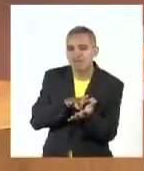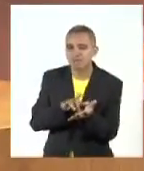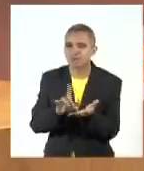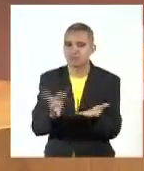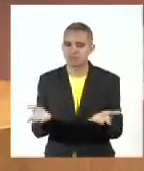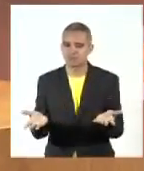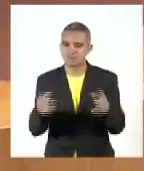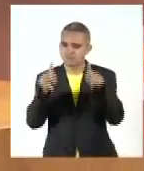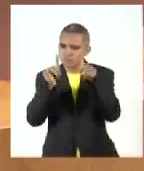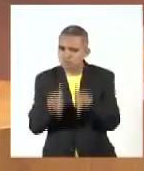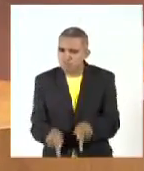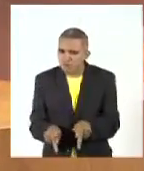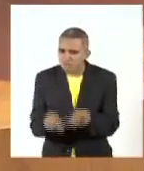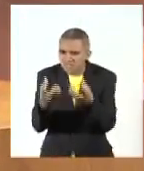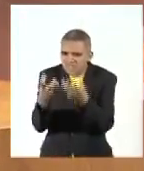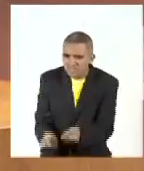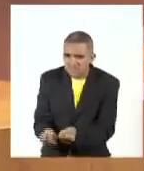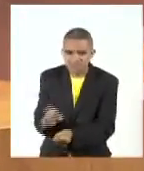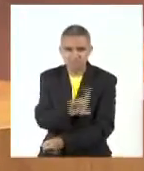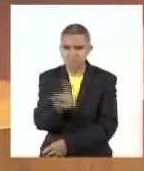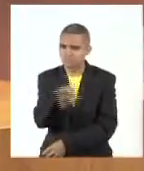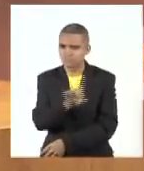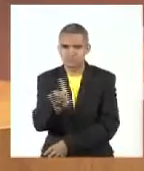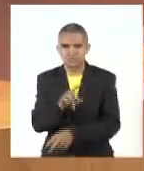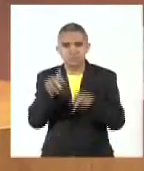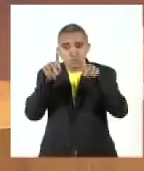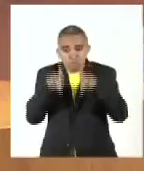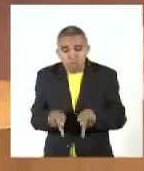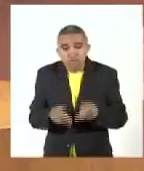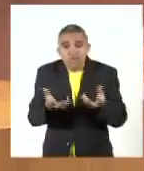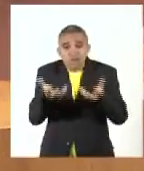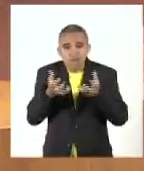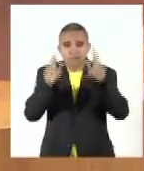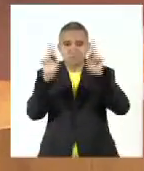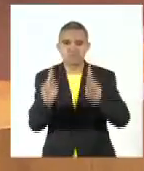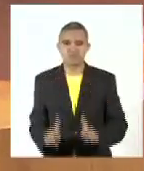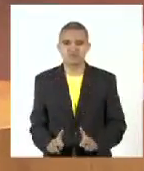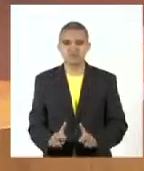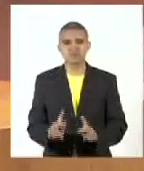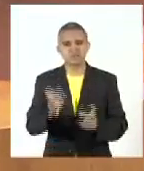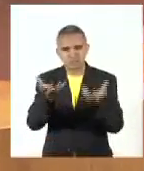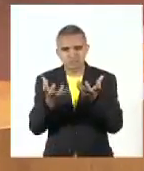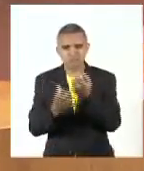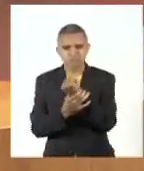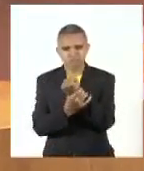não aceita mais, o povo quer paz, o povo quer mais segurança. Obrigada a todos.